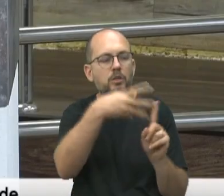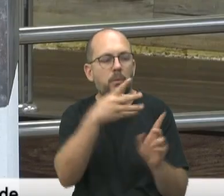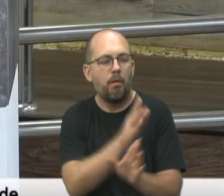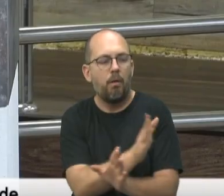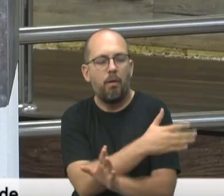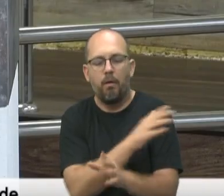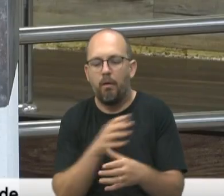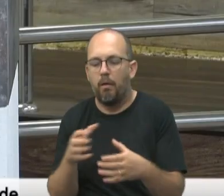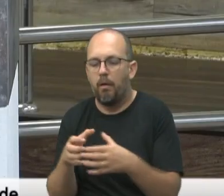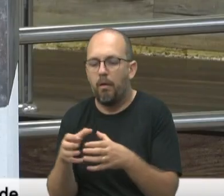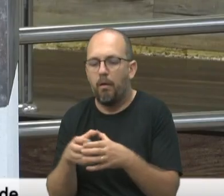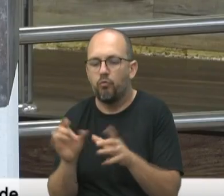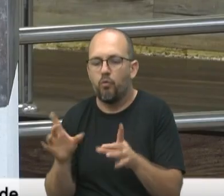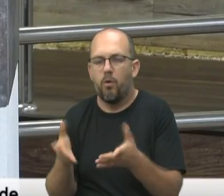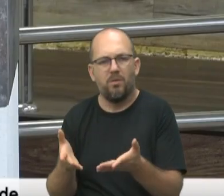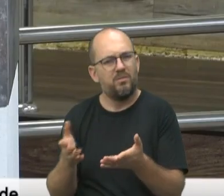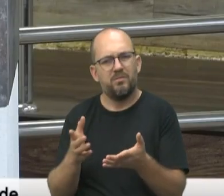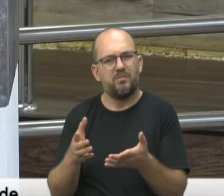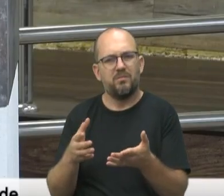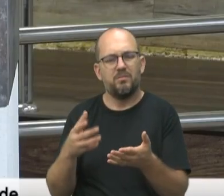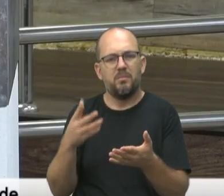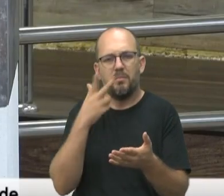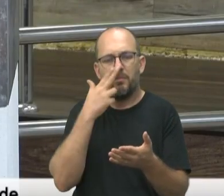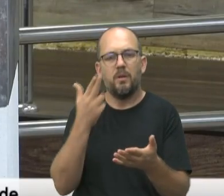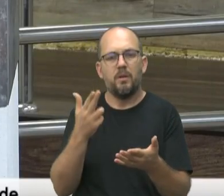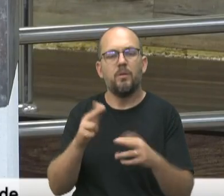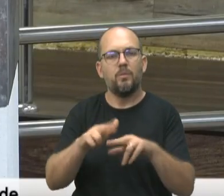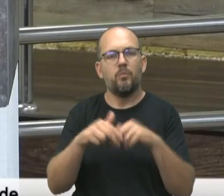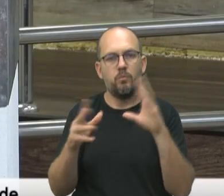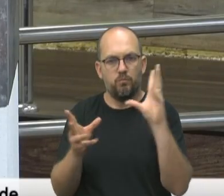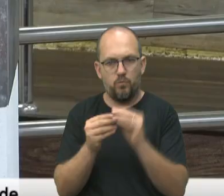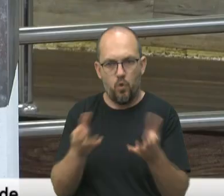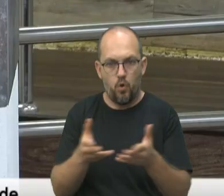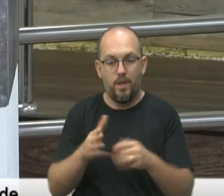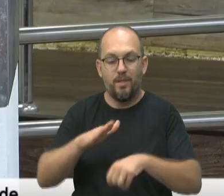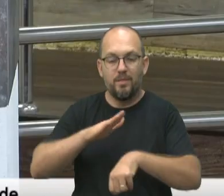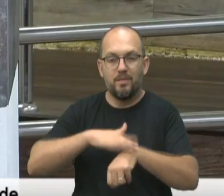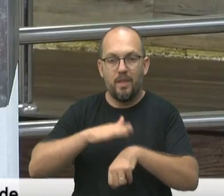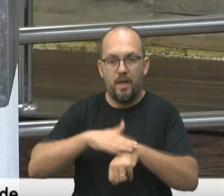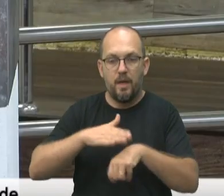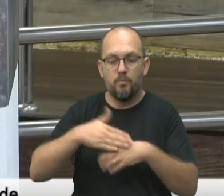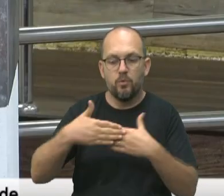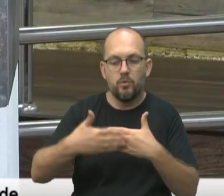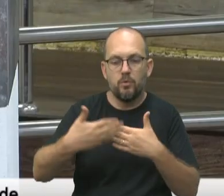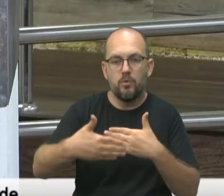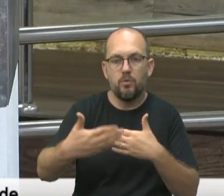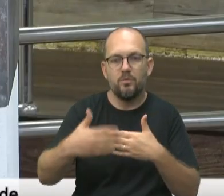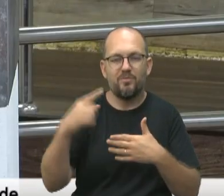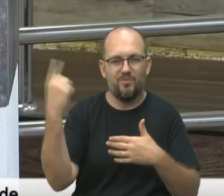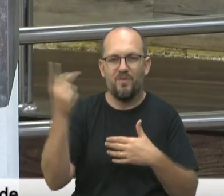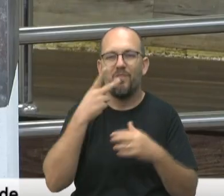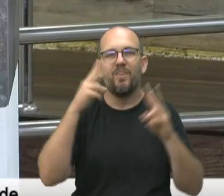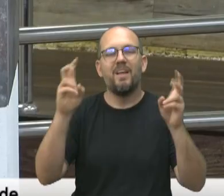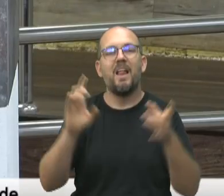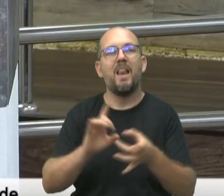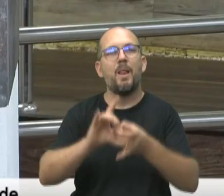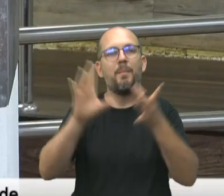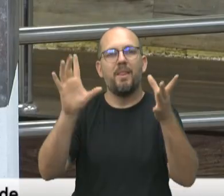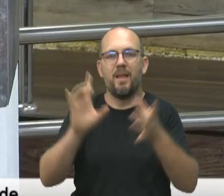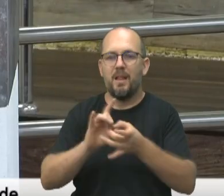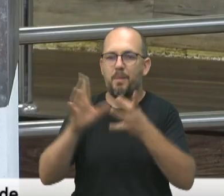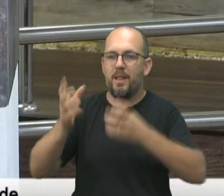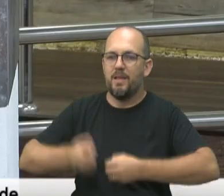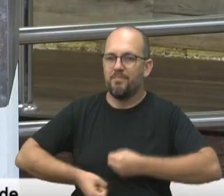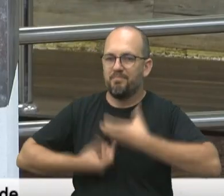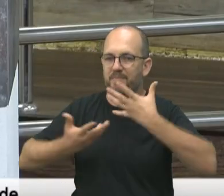com a reflexão de, em tempos onde os nossos opositores falam tanto em liberdade de expressão